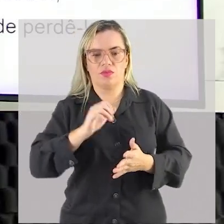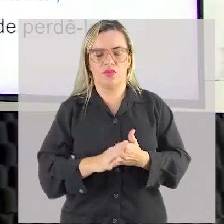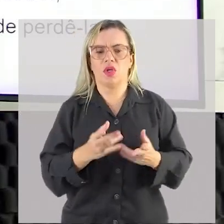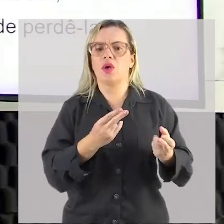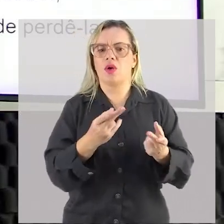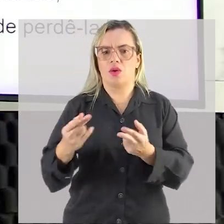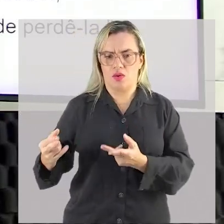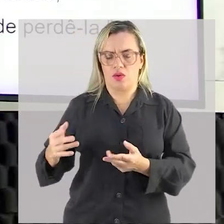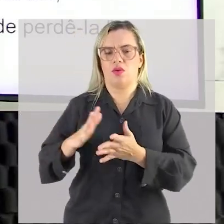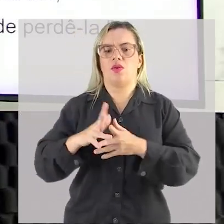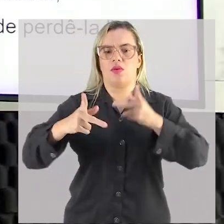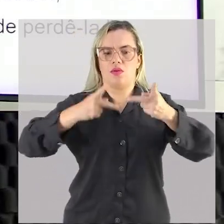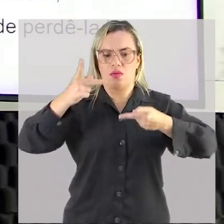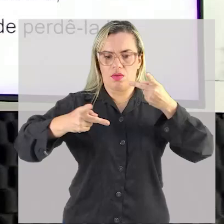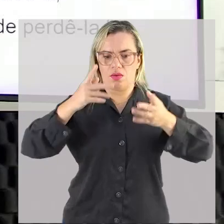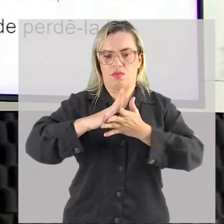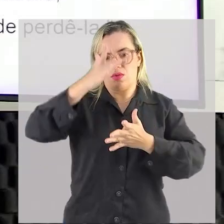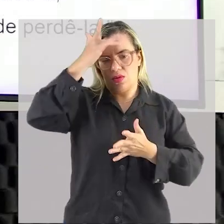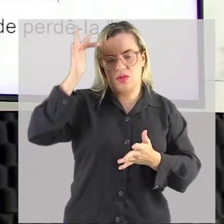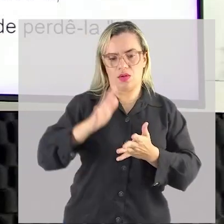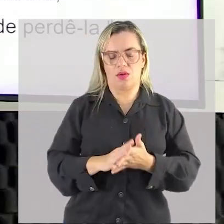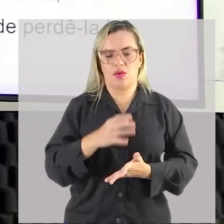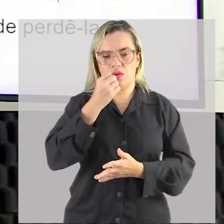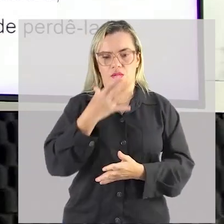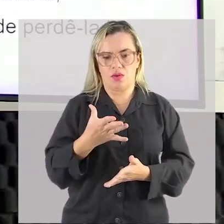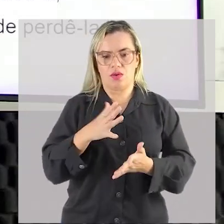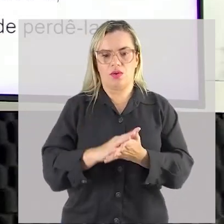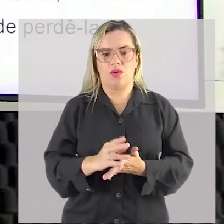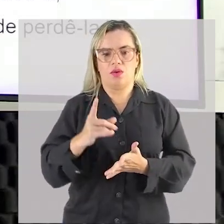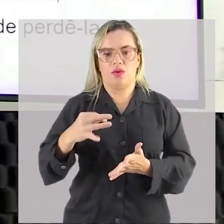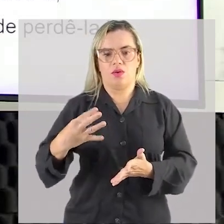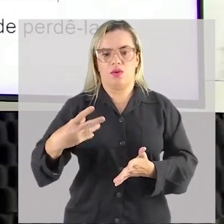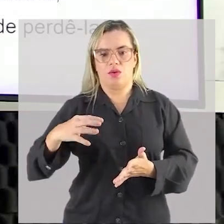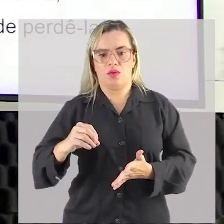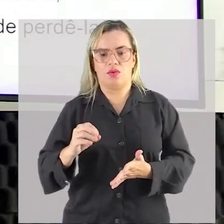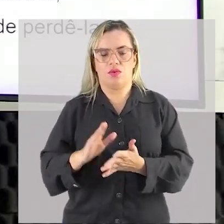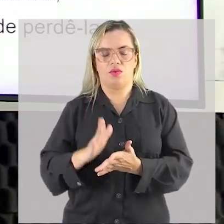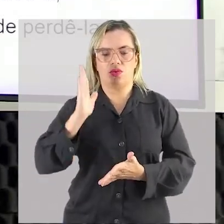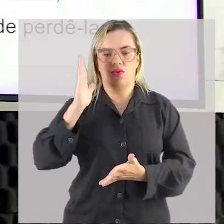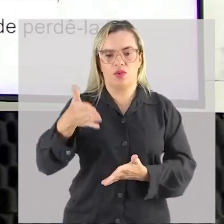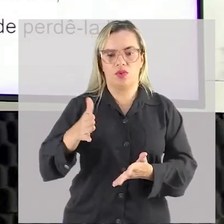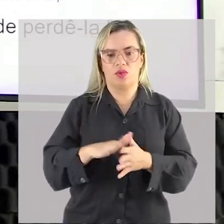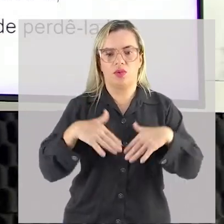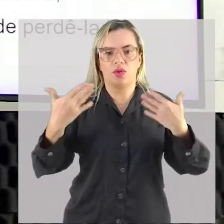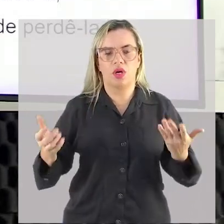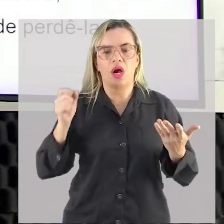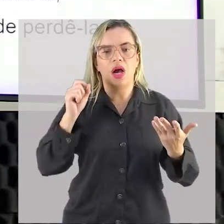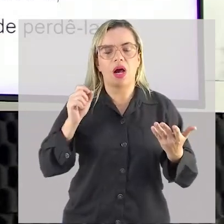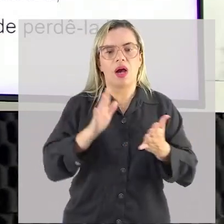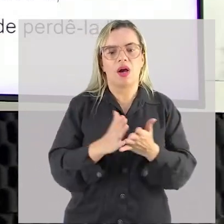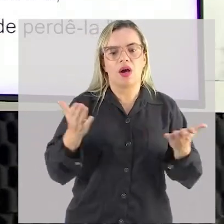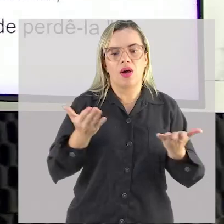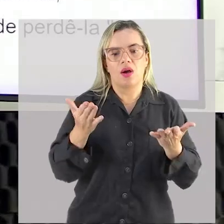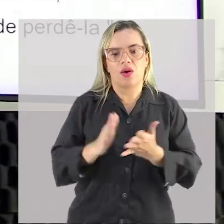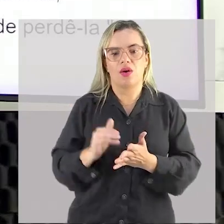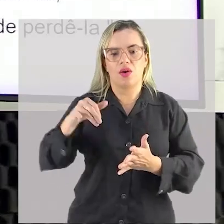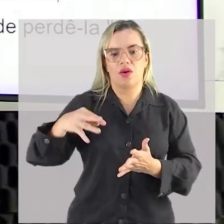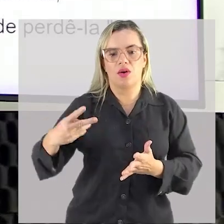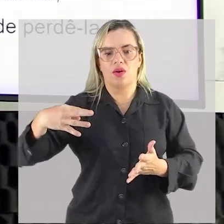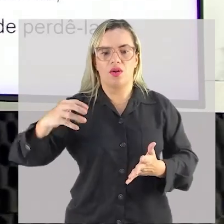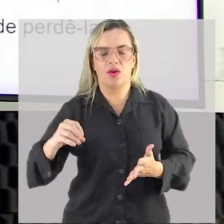igualzinho uma pessoa se pronunciou tá bom isso é discurso direto e o discurso indireto é quando você